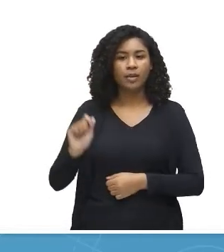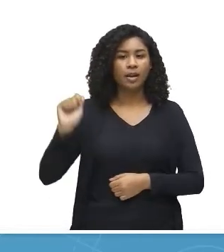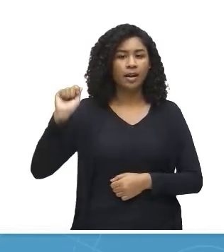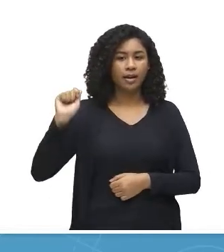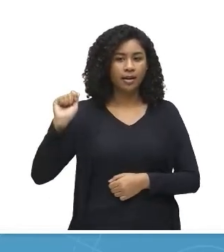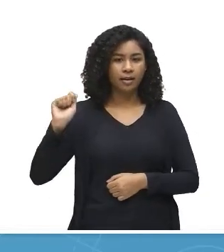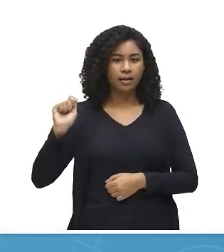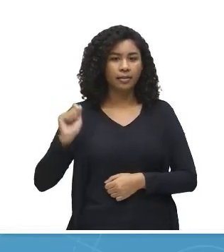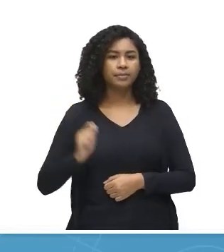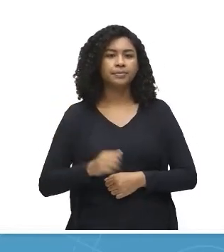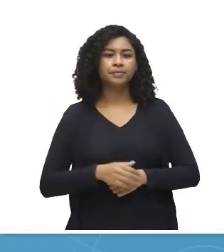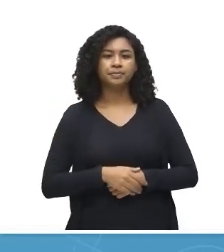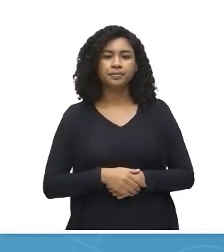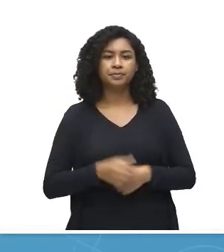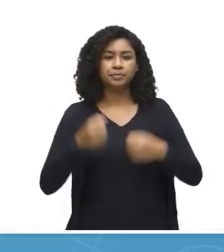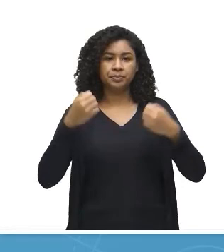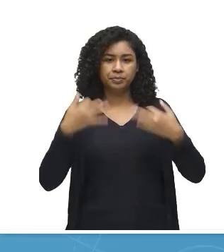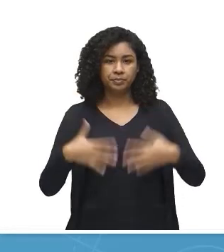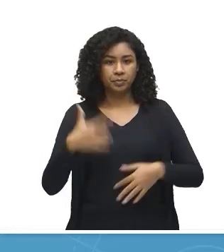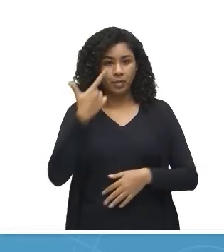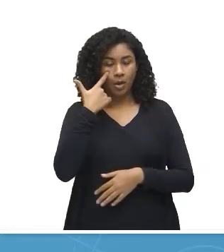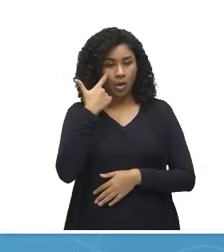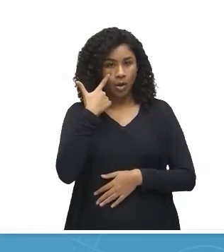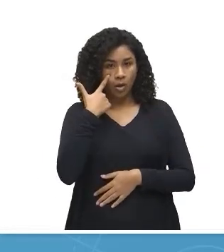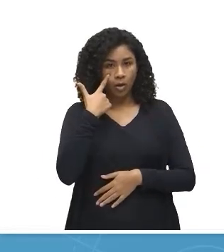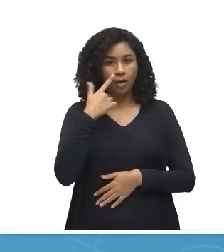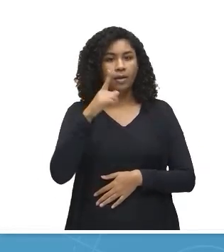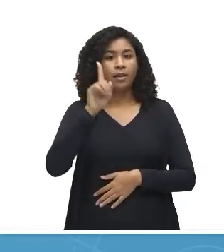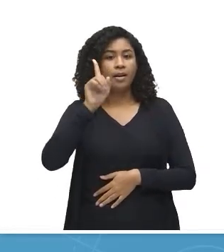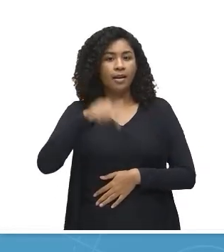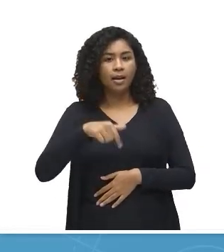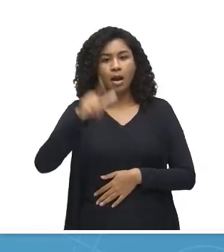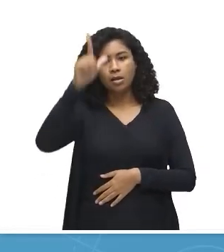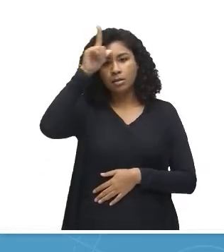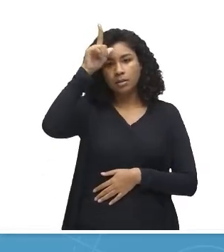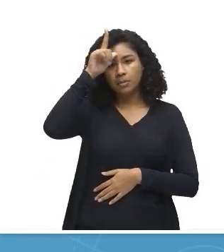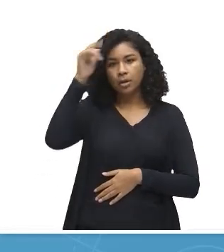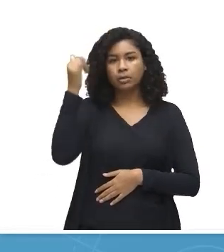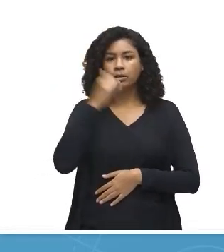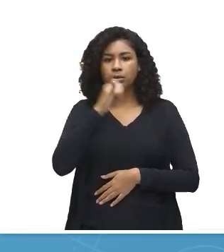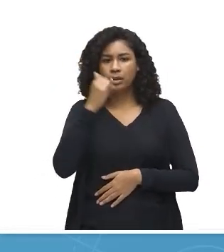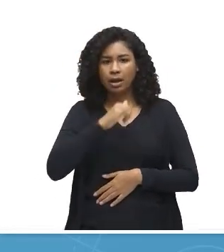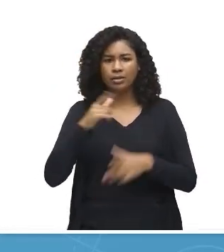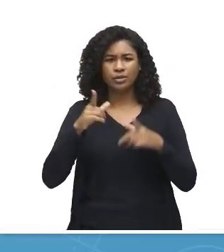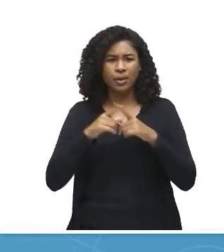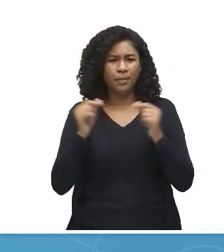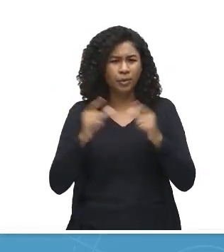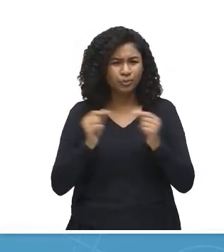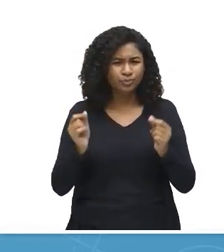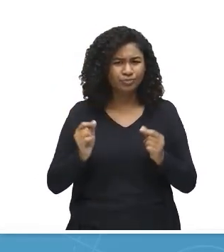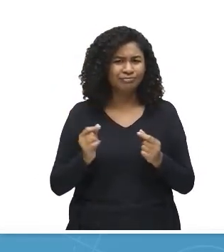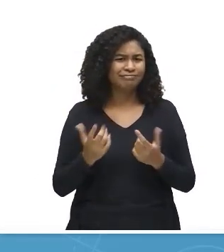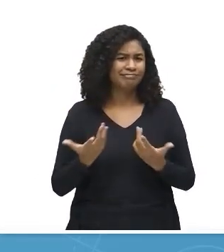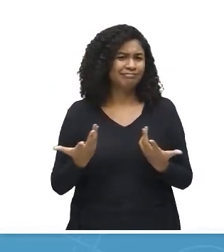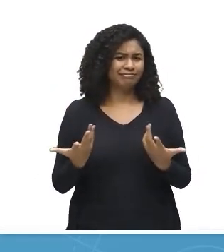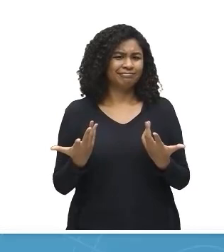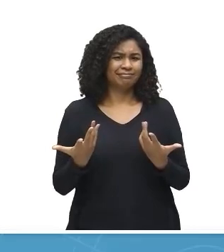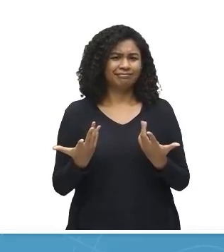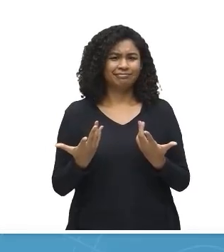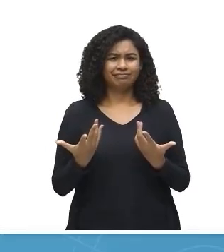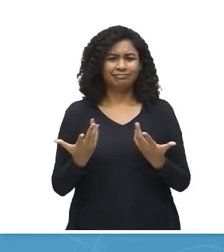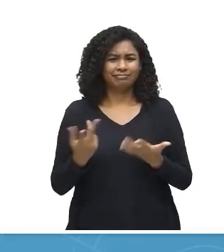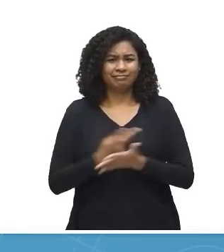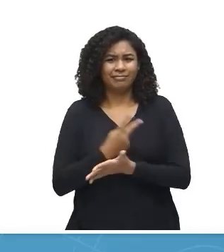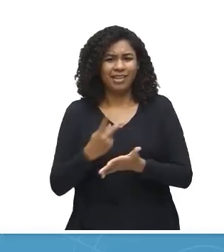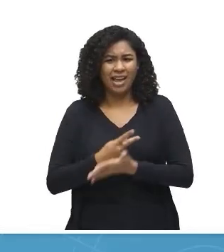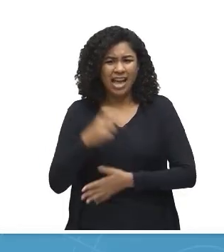da primeira questão diz o seguinte: o eixo formado por Alemanha, Itália e Japão. Aqui já temos o erro. Eixo,